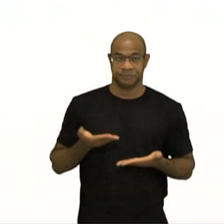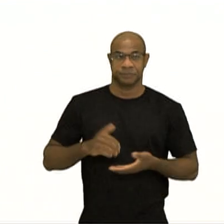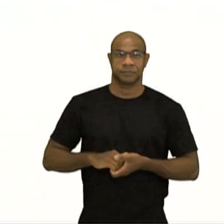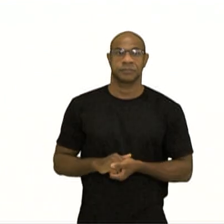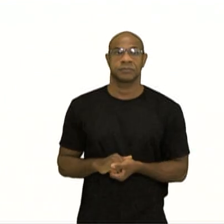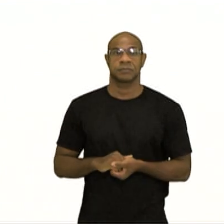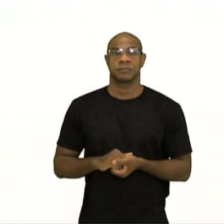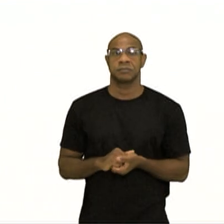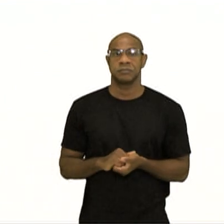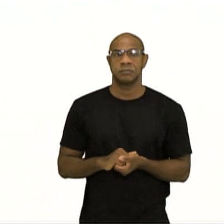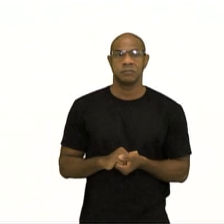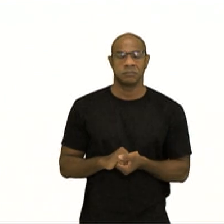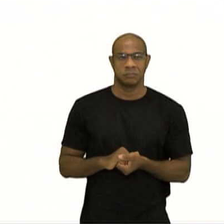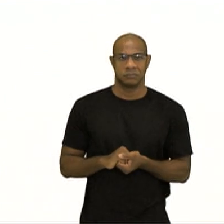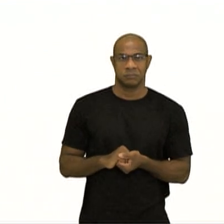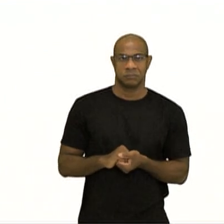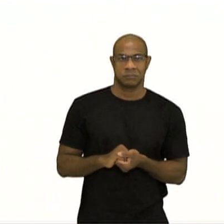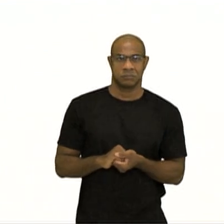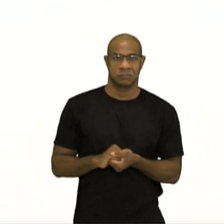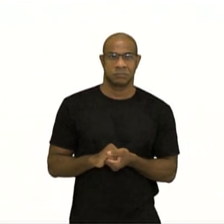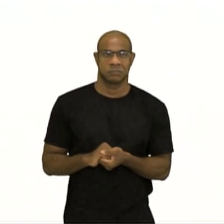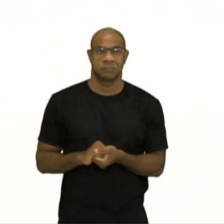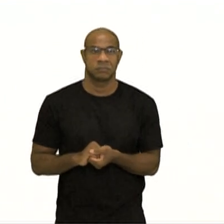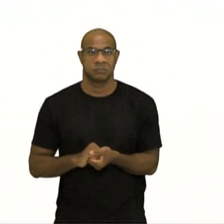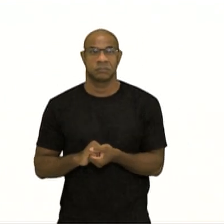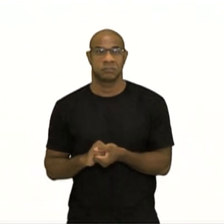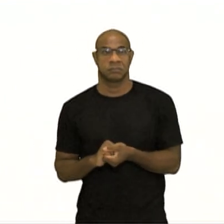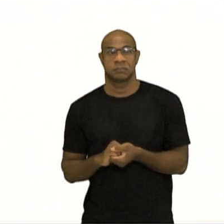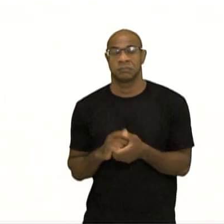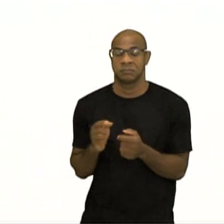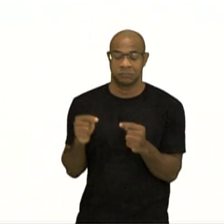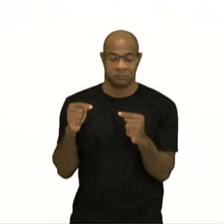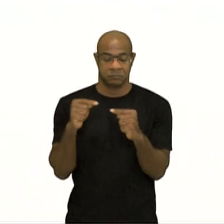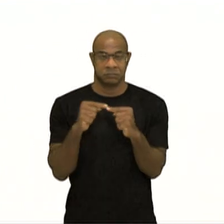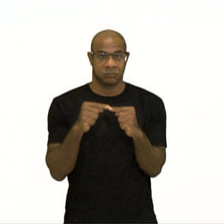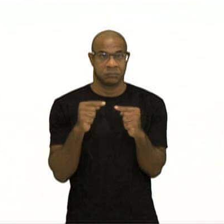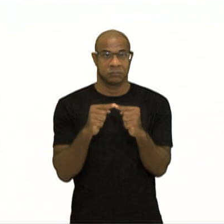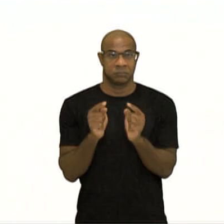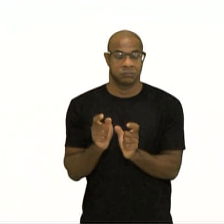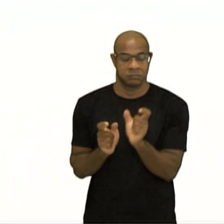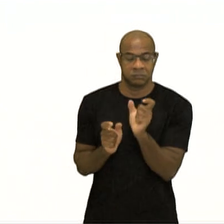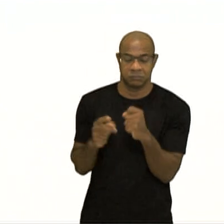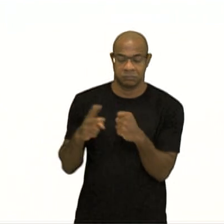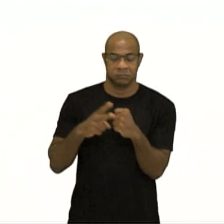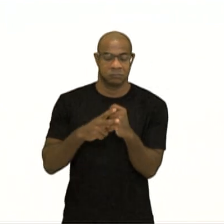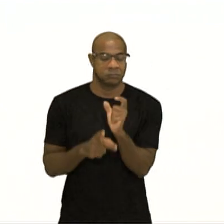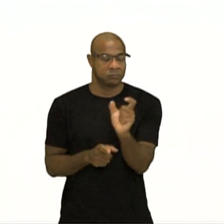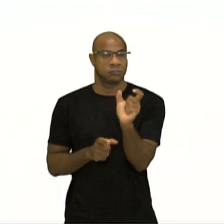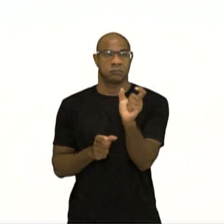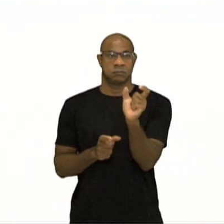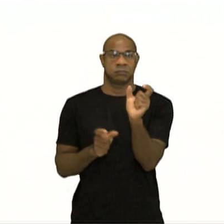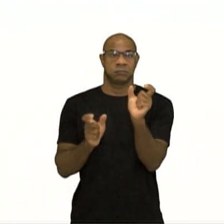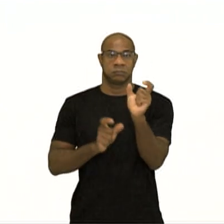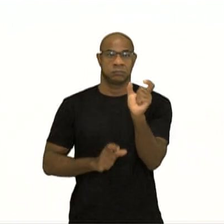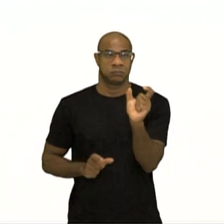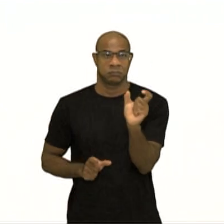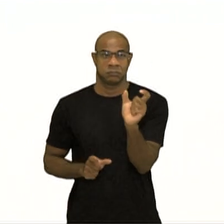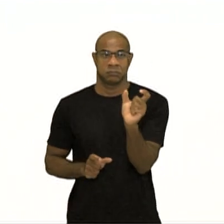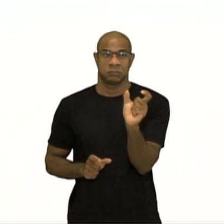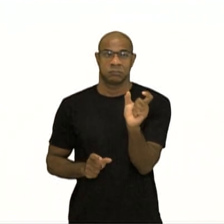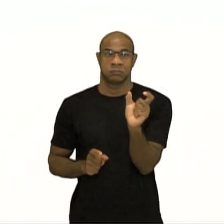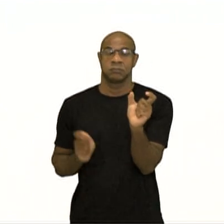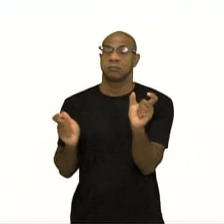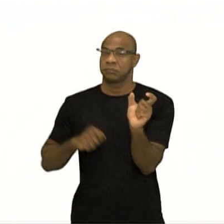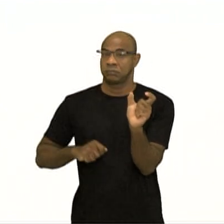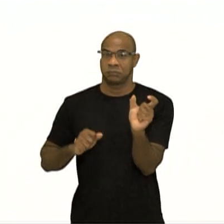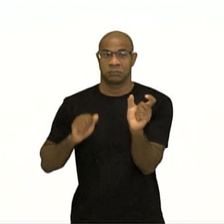que são os phrasal verbs ou os verbos frasais? A combinação de um verbo e de uma partícula